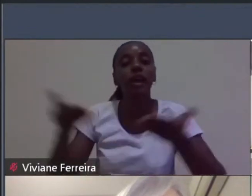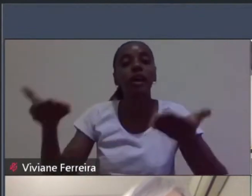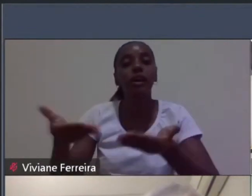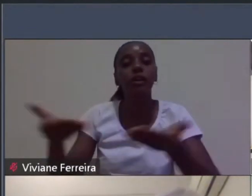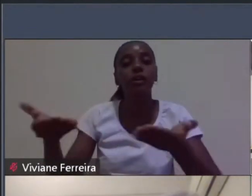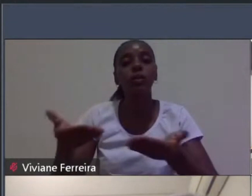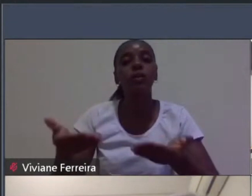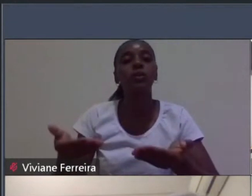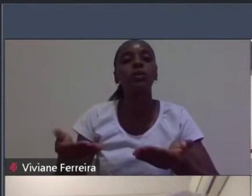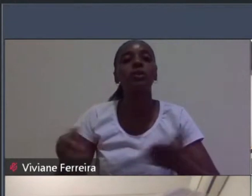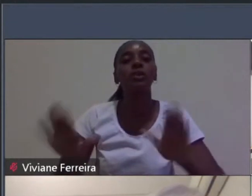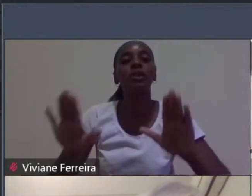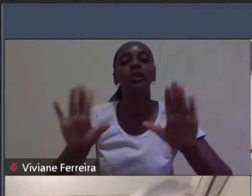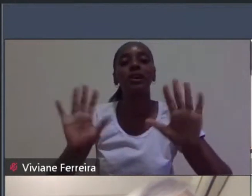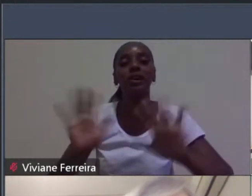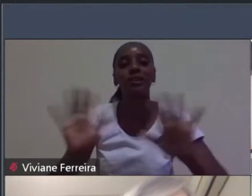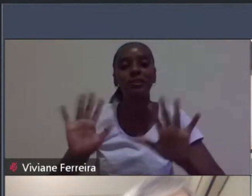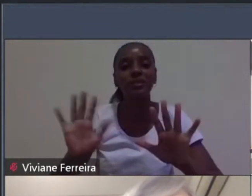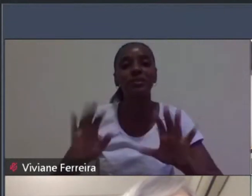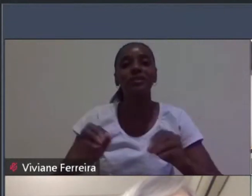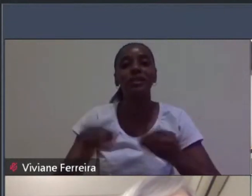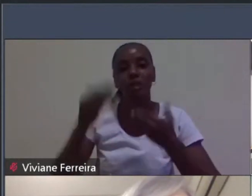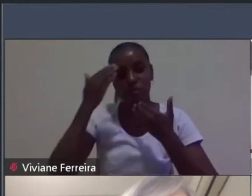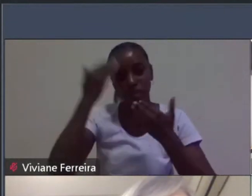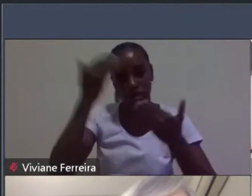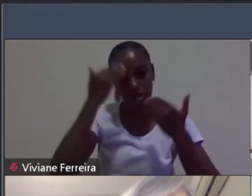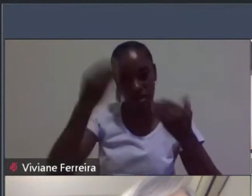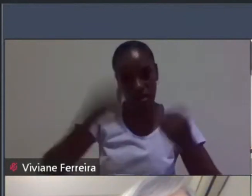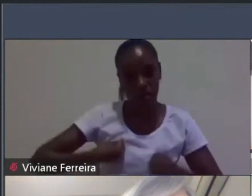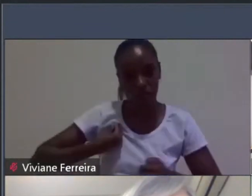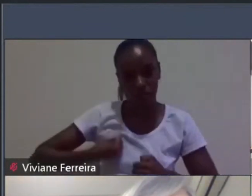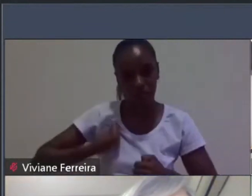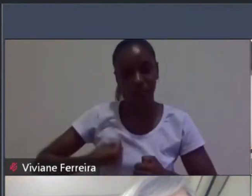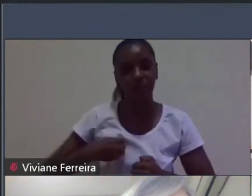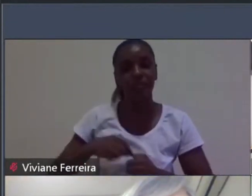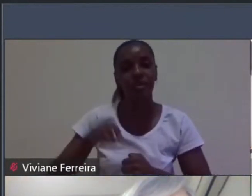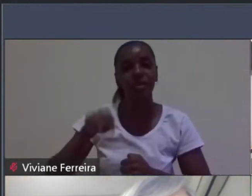de todos. Obrigado a todos que estiveram conosco. Nós temos